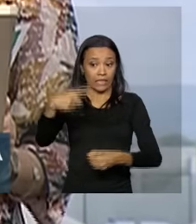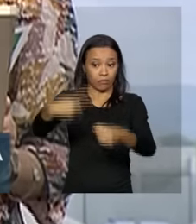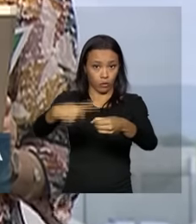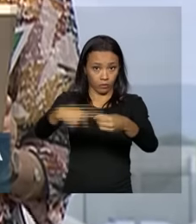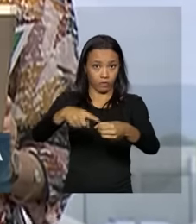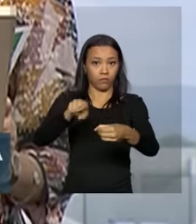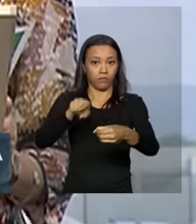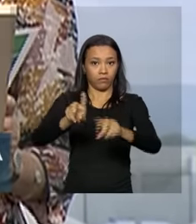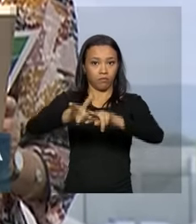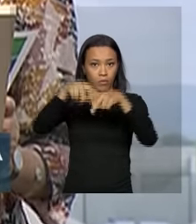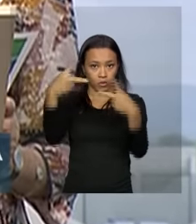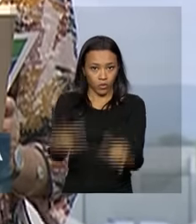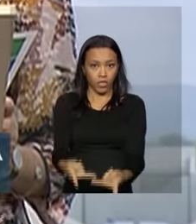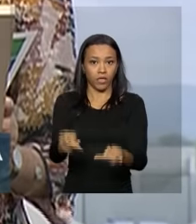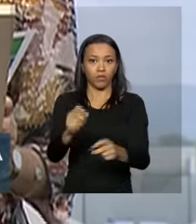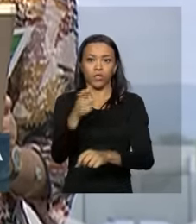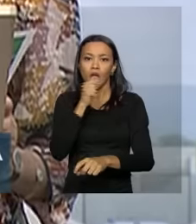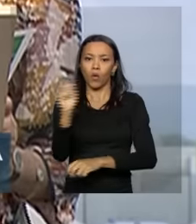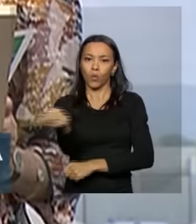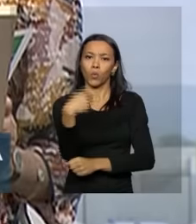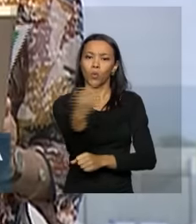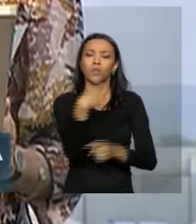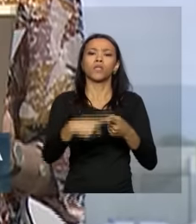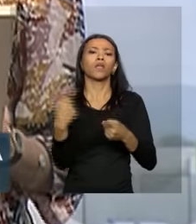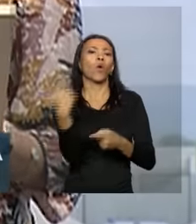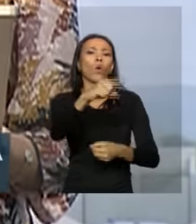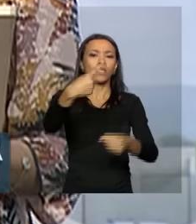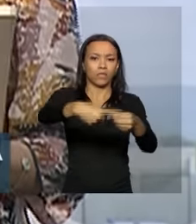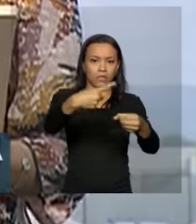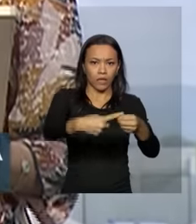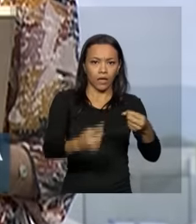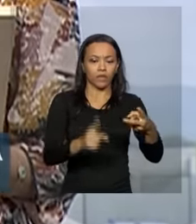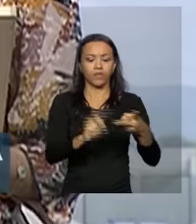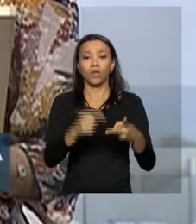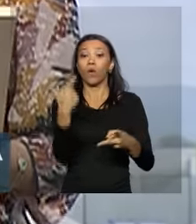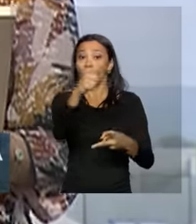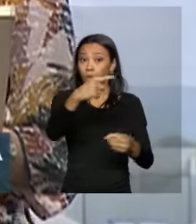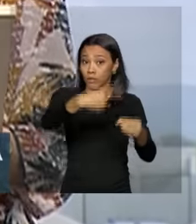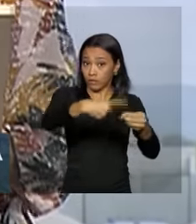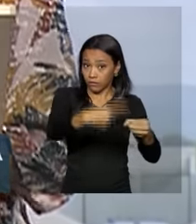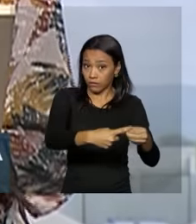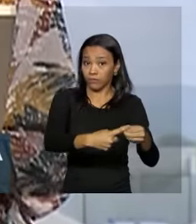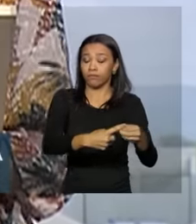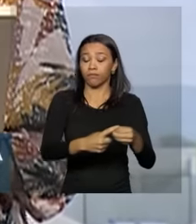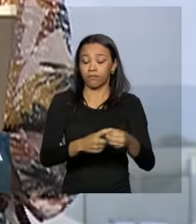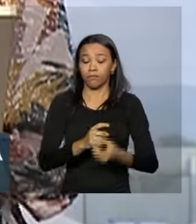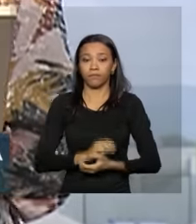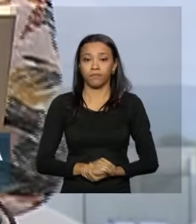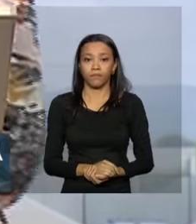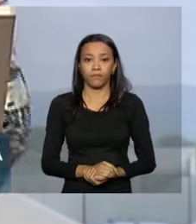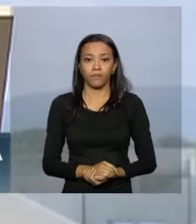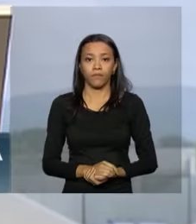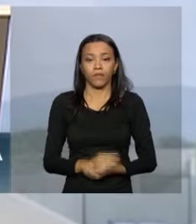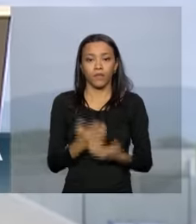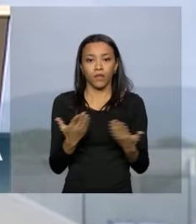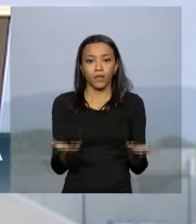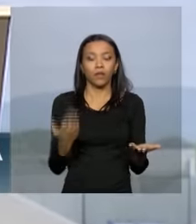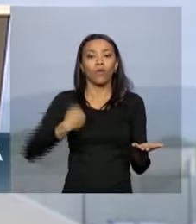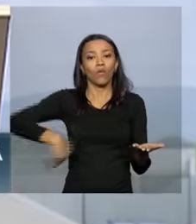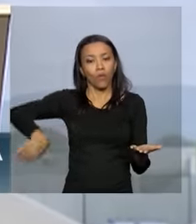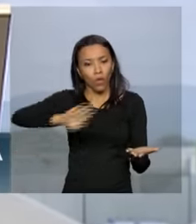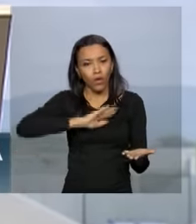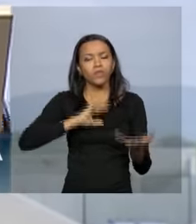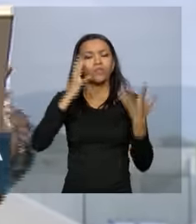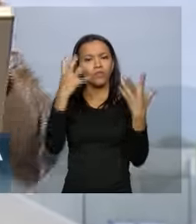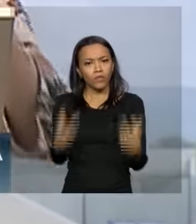Gouveia, tem o de Pariconha, o Inhapi 1 e o Inhapi 2. Nós vamos ter